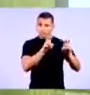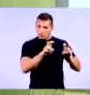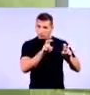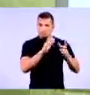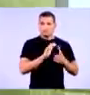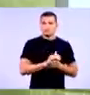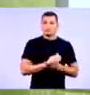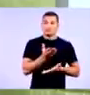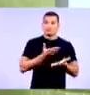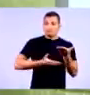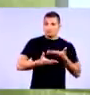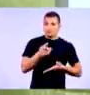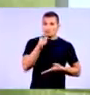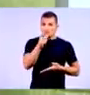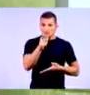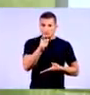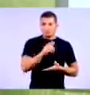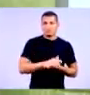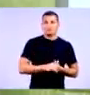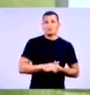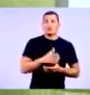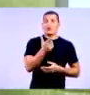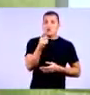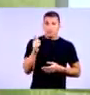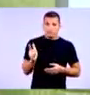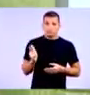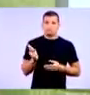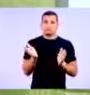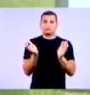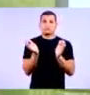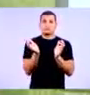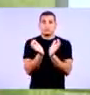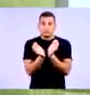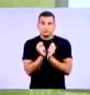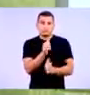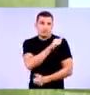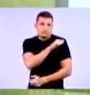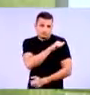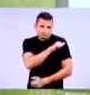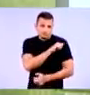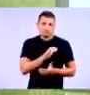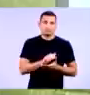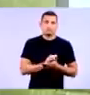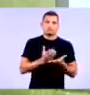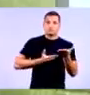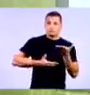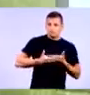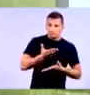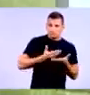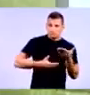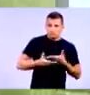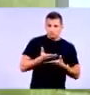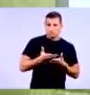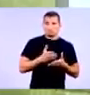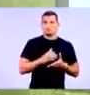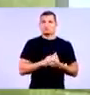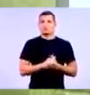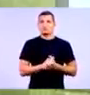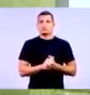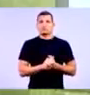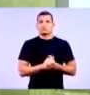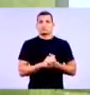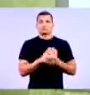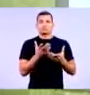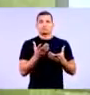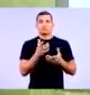você e outros alunos e o professor, e a interação entre esse ambiente, o ambiente